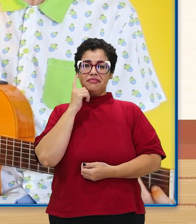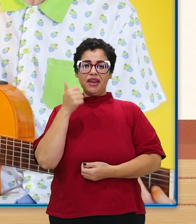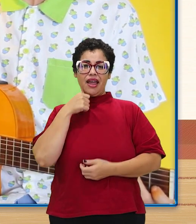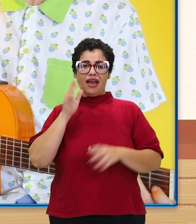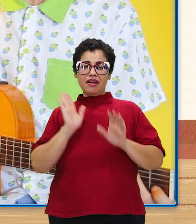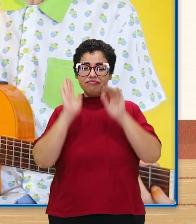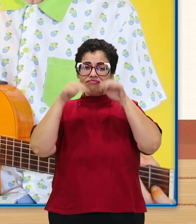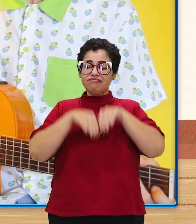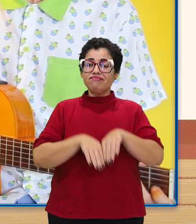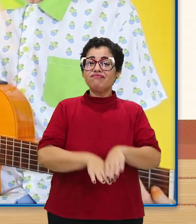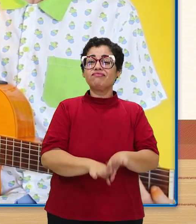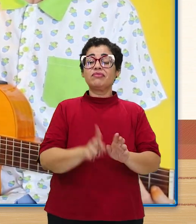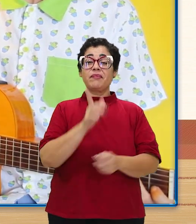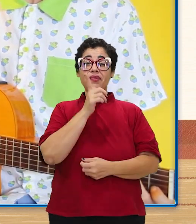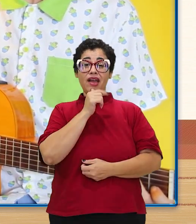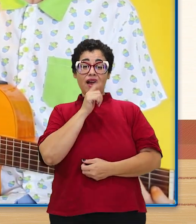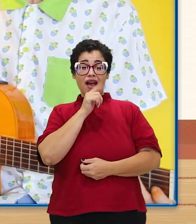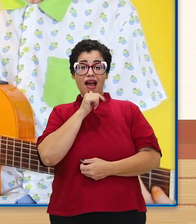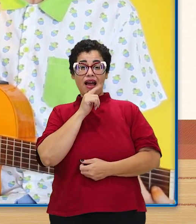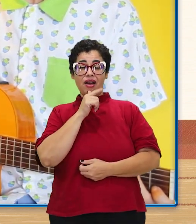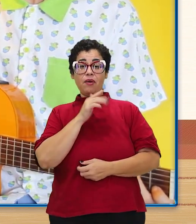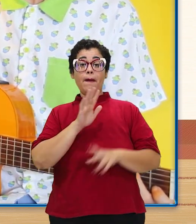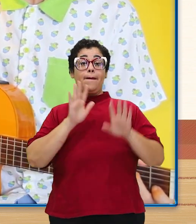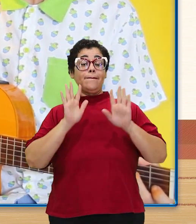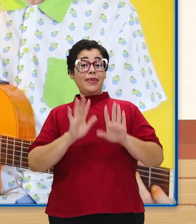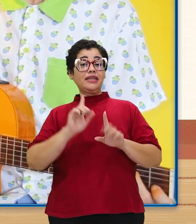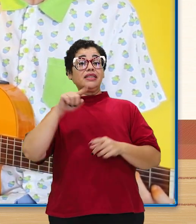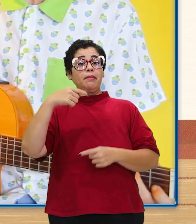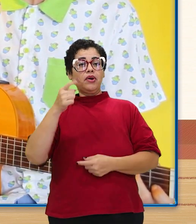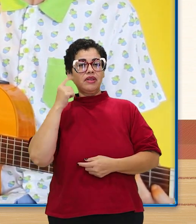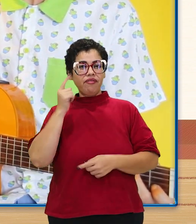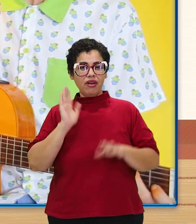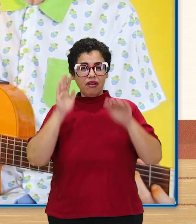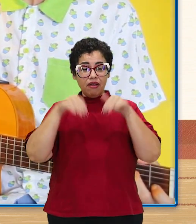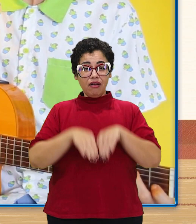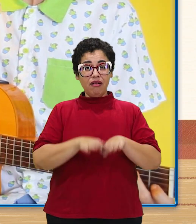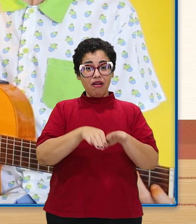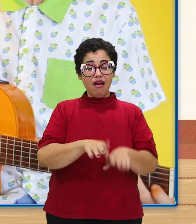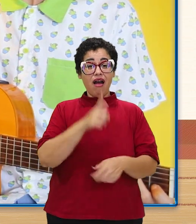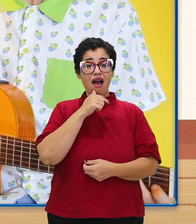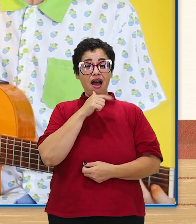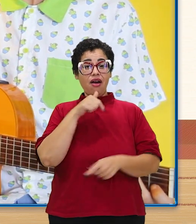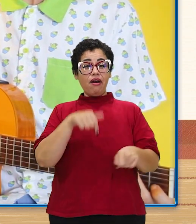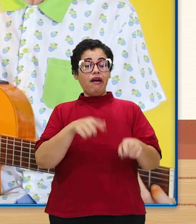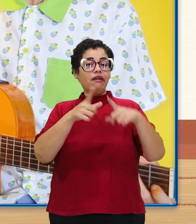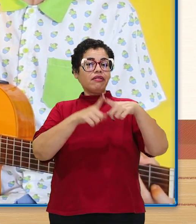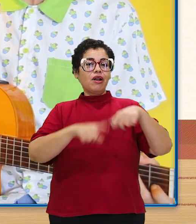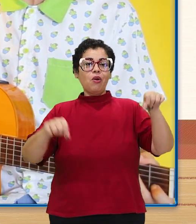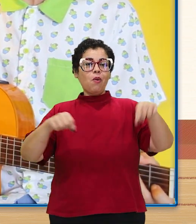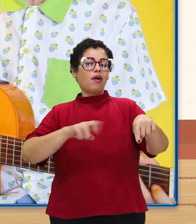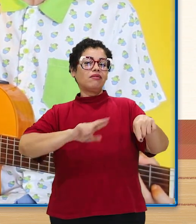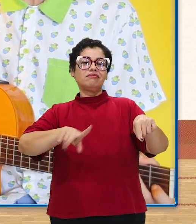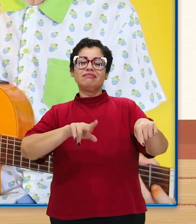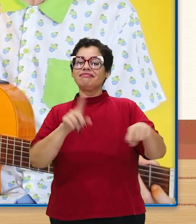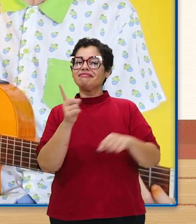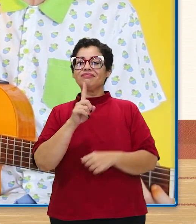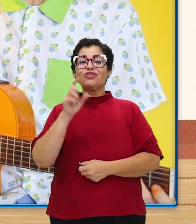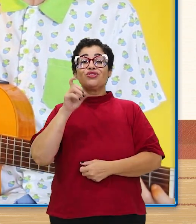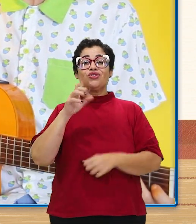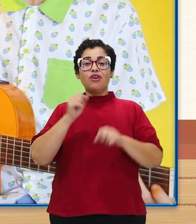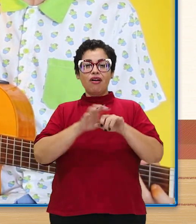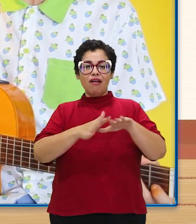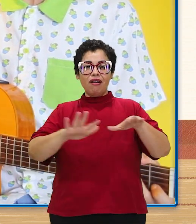se jogou nas profundezas do rio. Só então ela percebeu que, na verdade, não era a lua que estava ali,